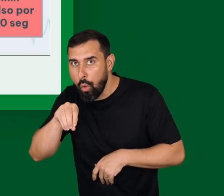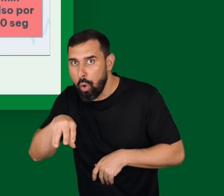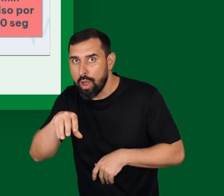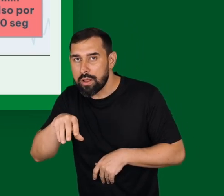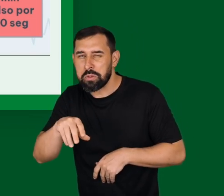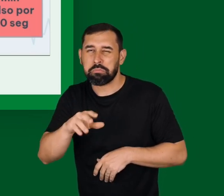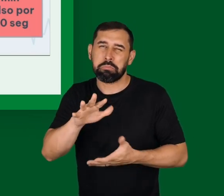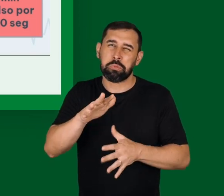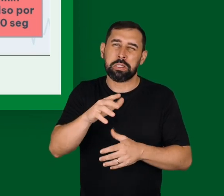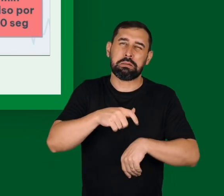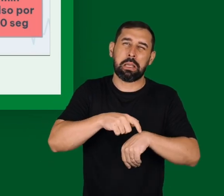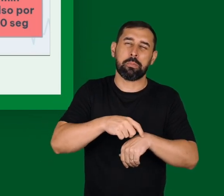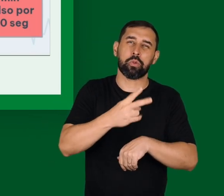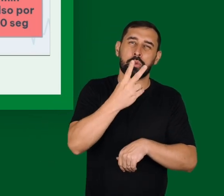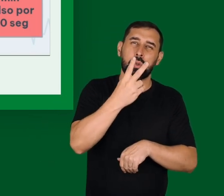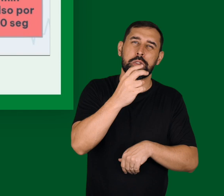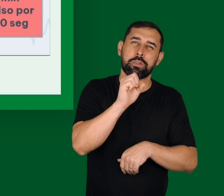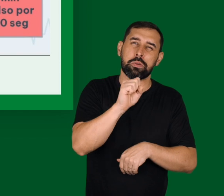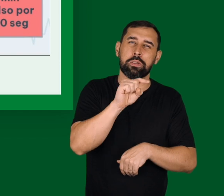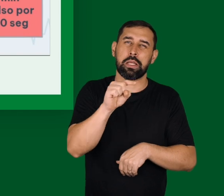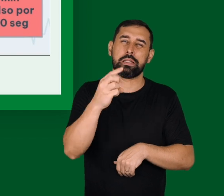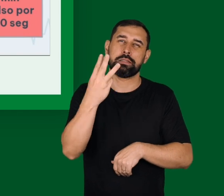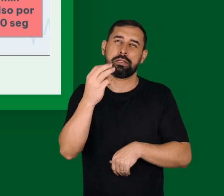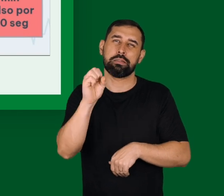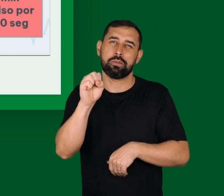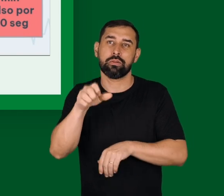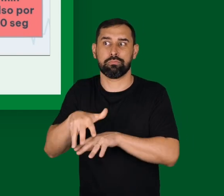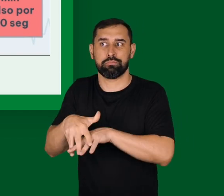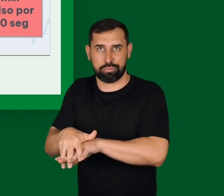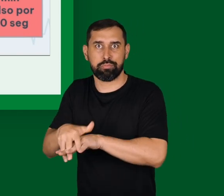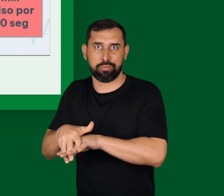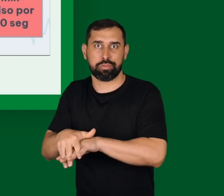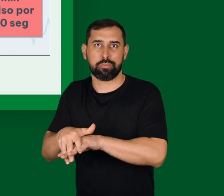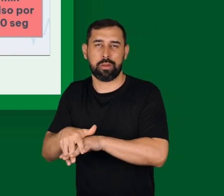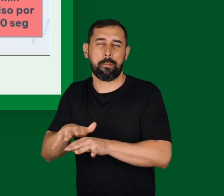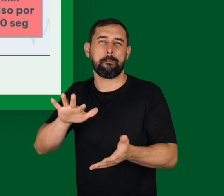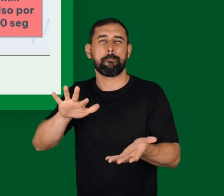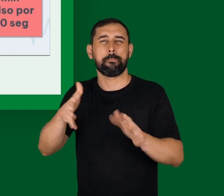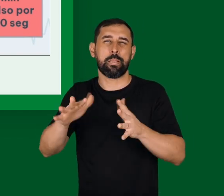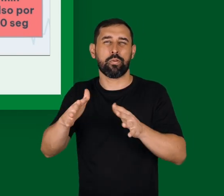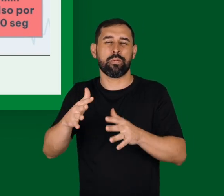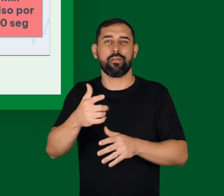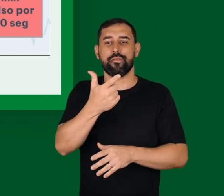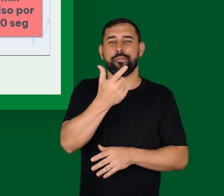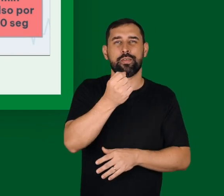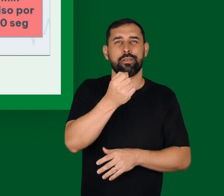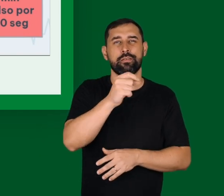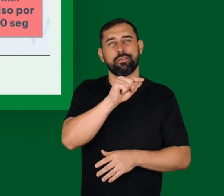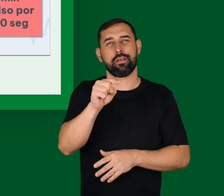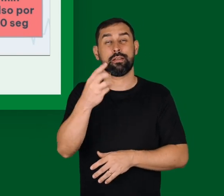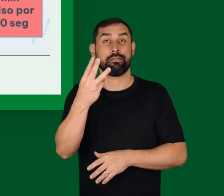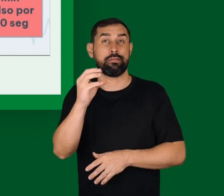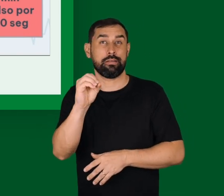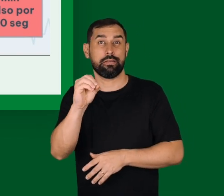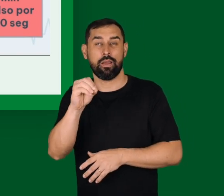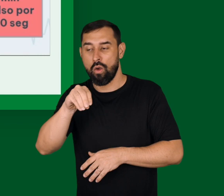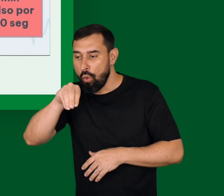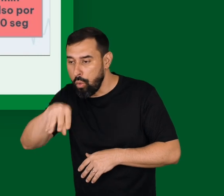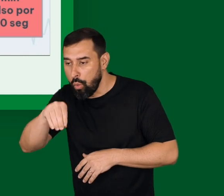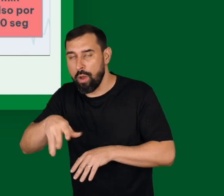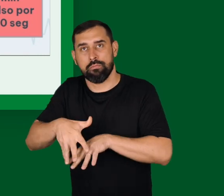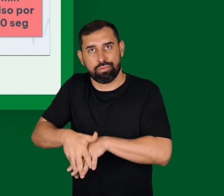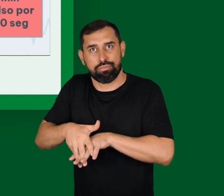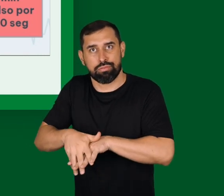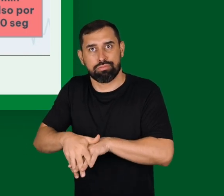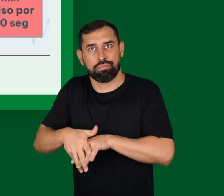de resgate, uma ventilação a cada 2 a 3 segundos, seguido de compressão, que também vão estar variando entre 20